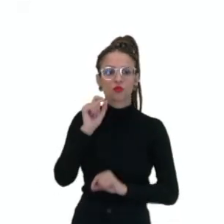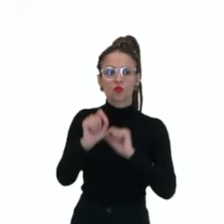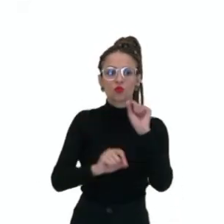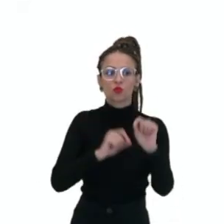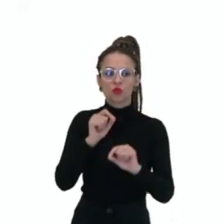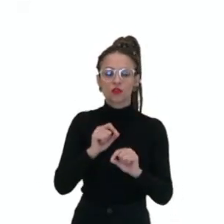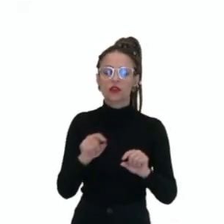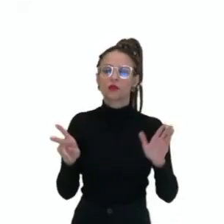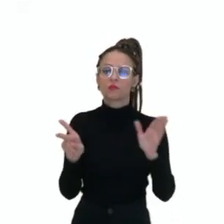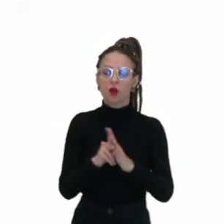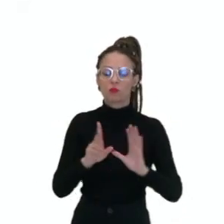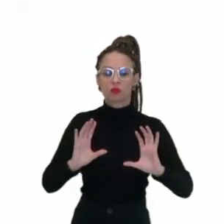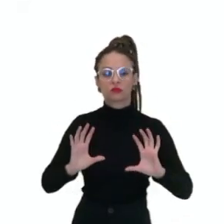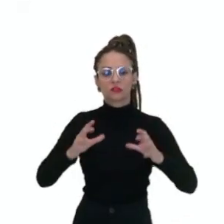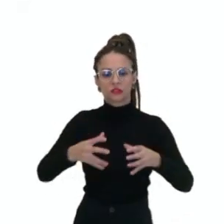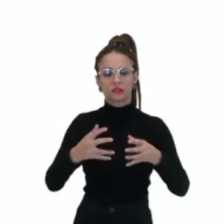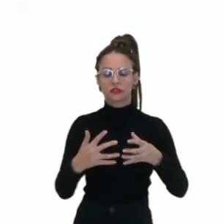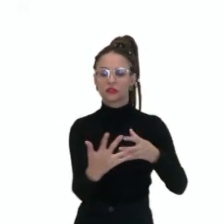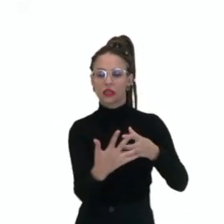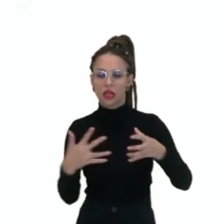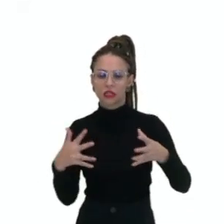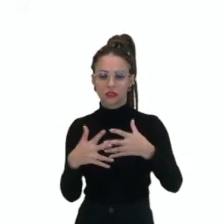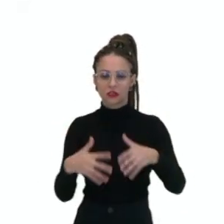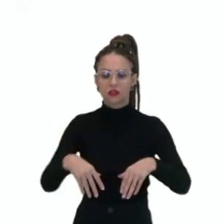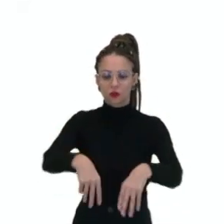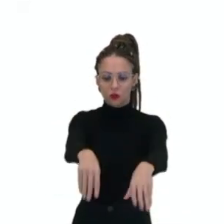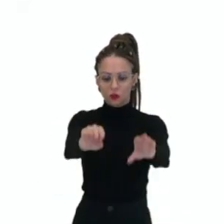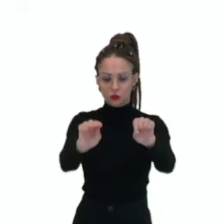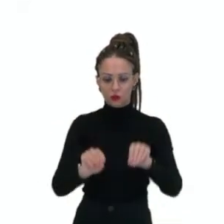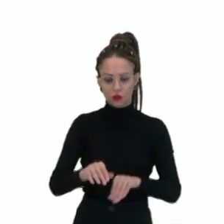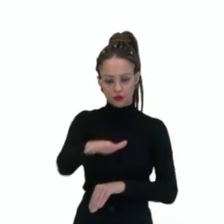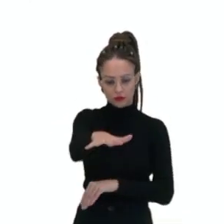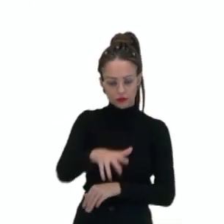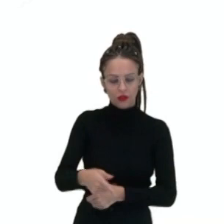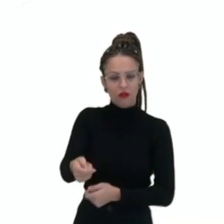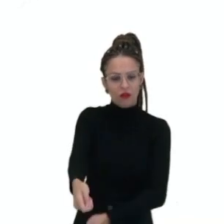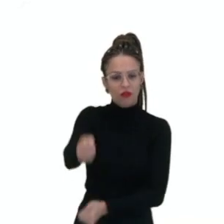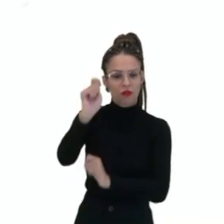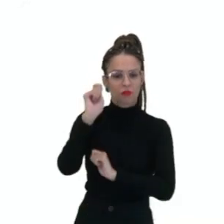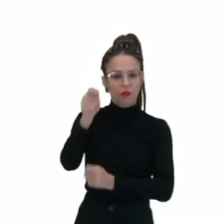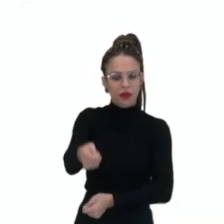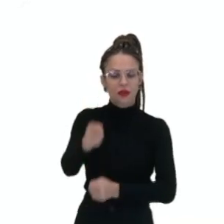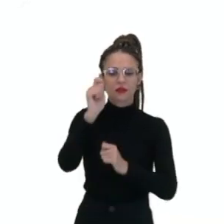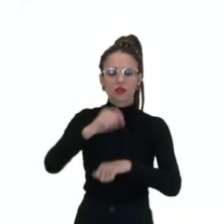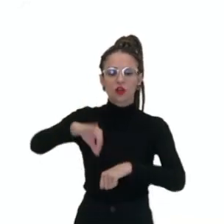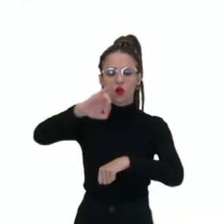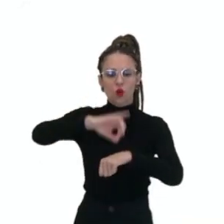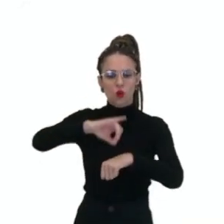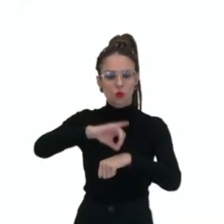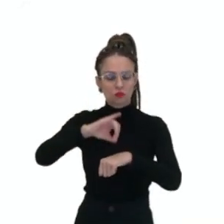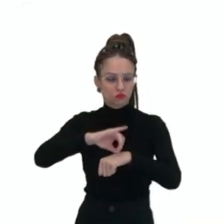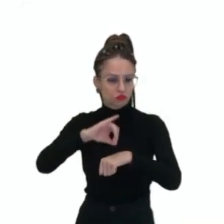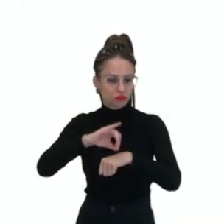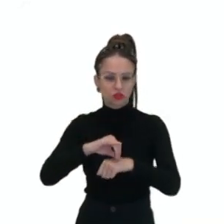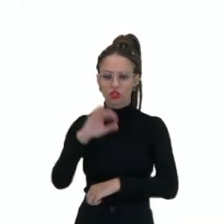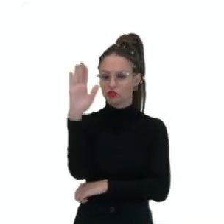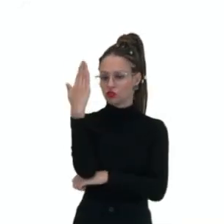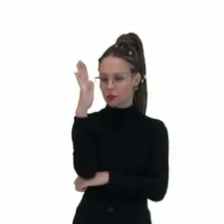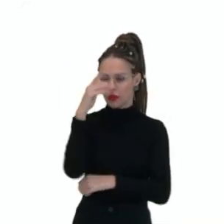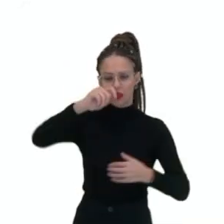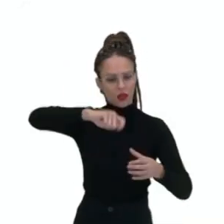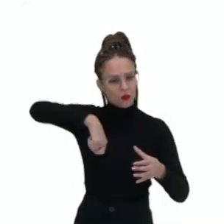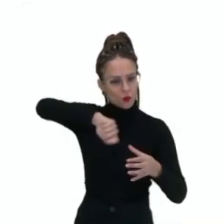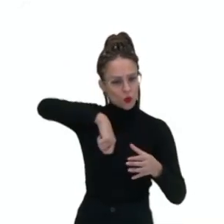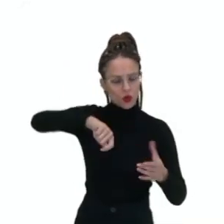de cestarias, esteiras, rede de pesca, gaiolas, né, objetos de madeira, culinária, e